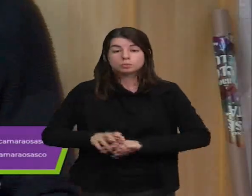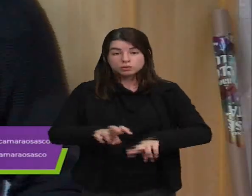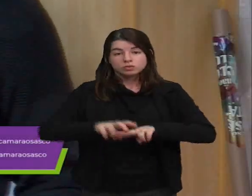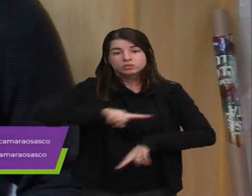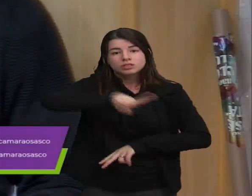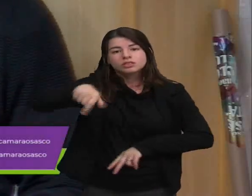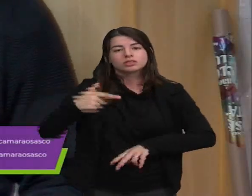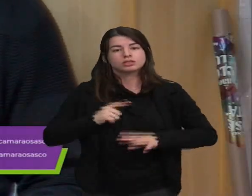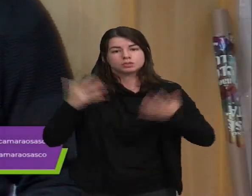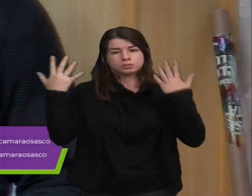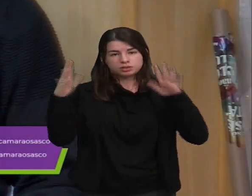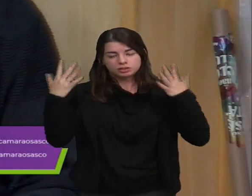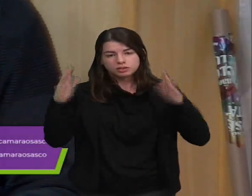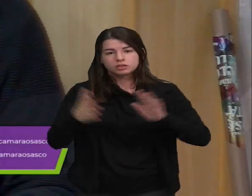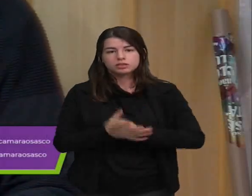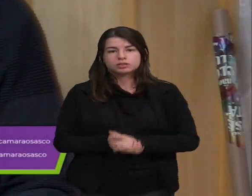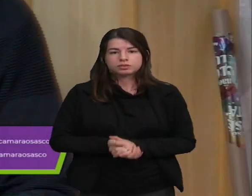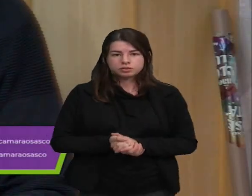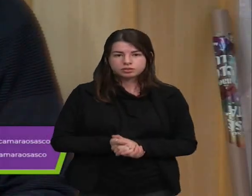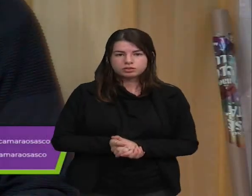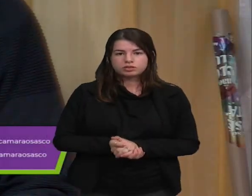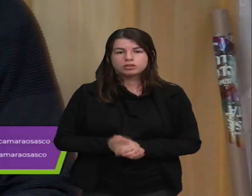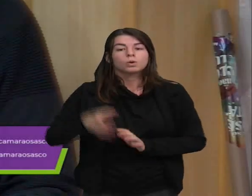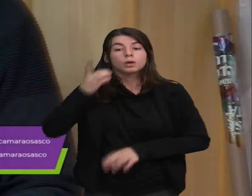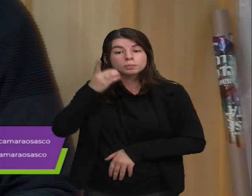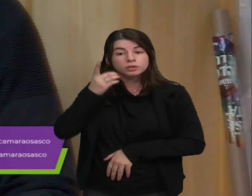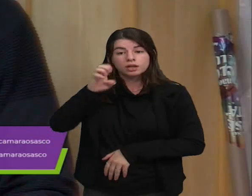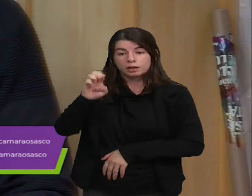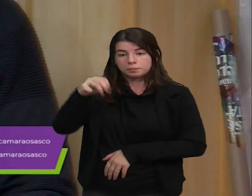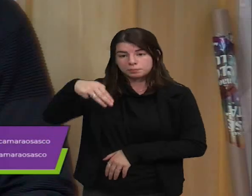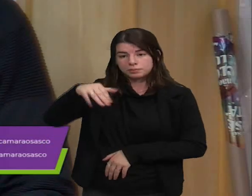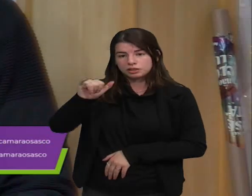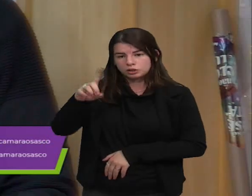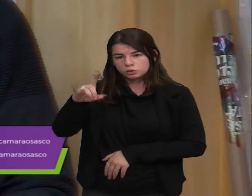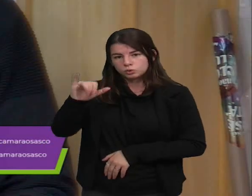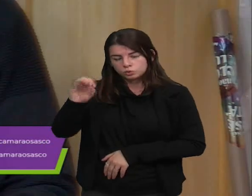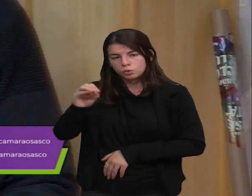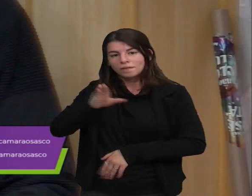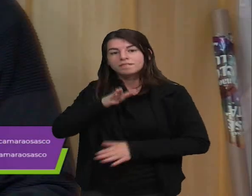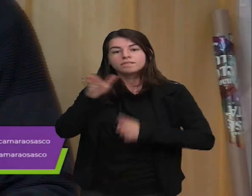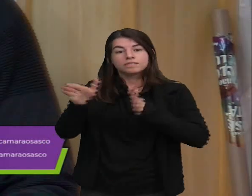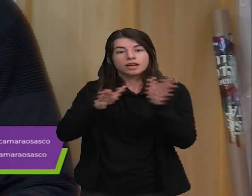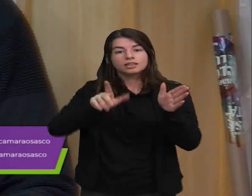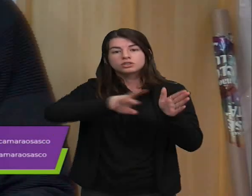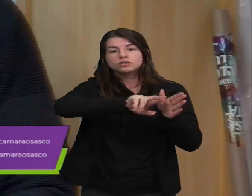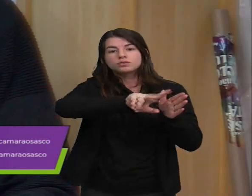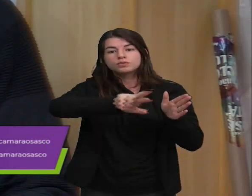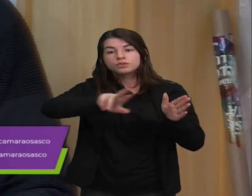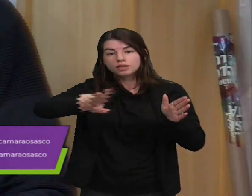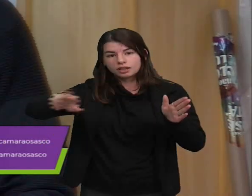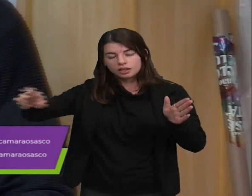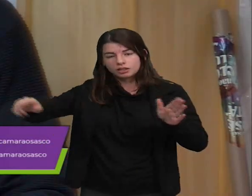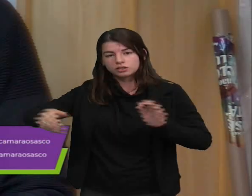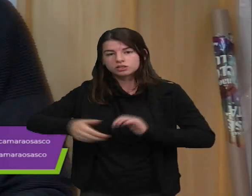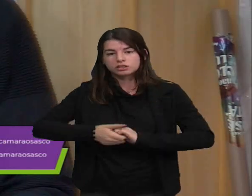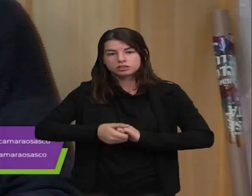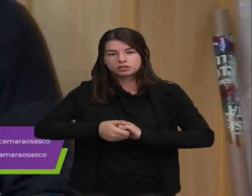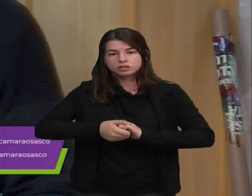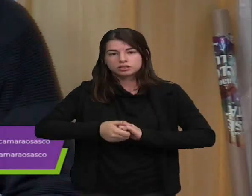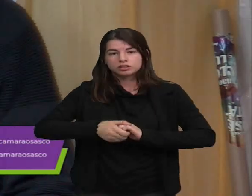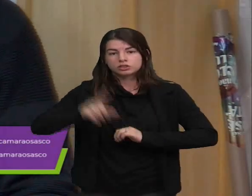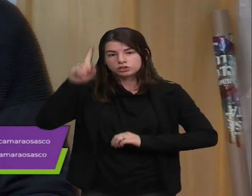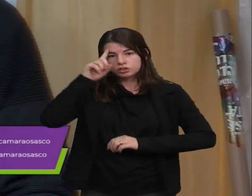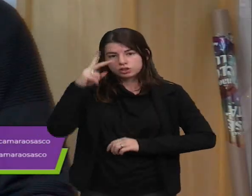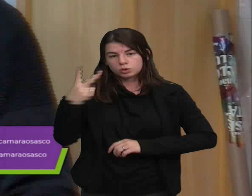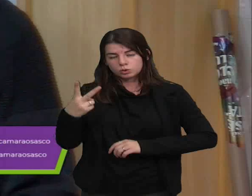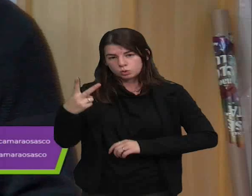o Emílio já tem várias audiências marcadas para vocês terem uma ideia dia